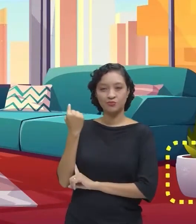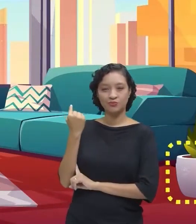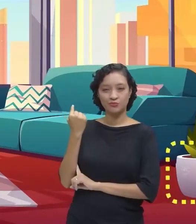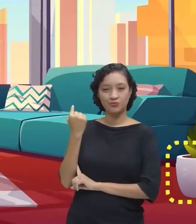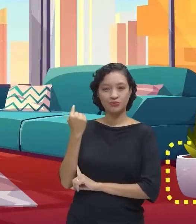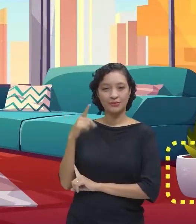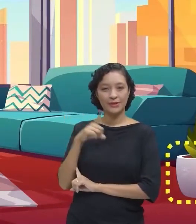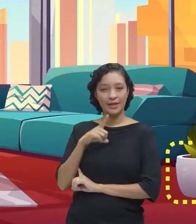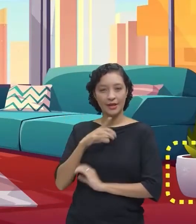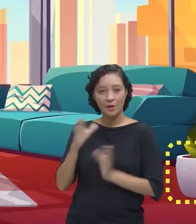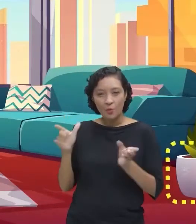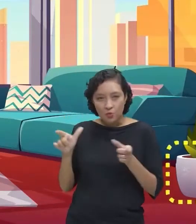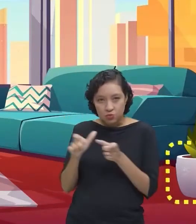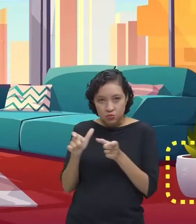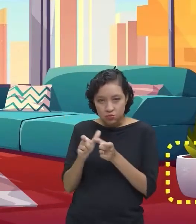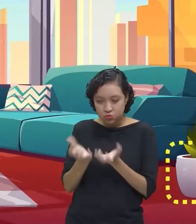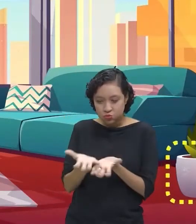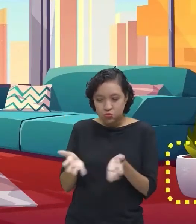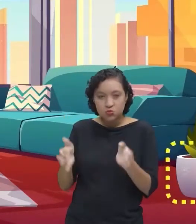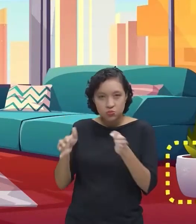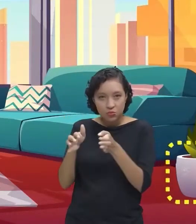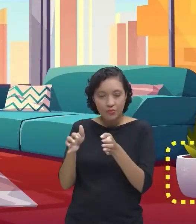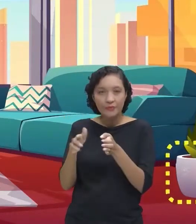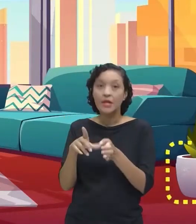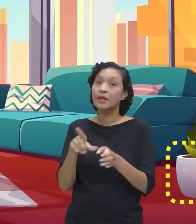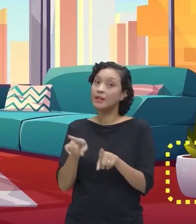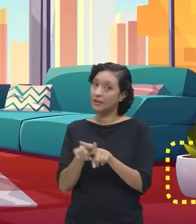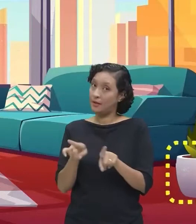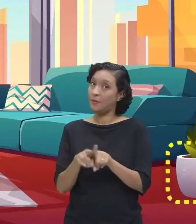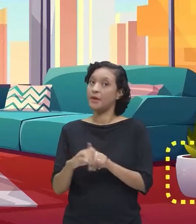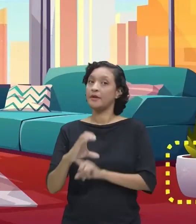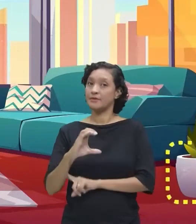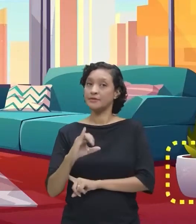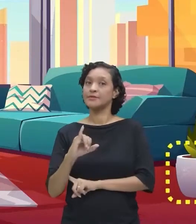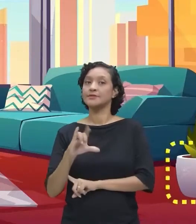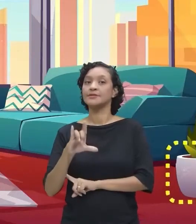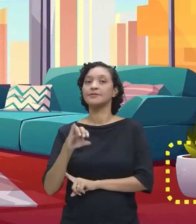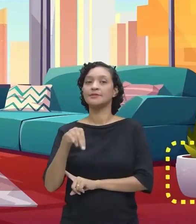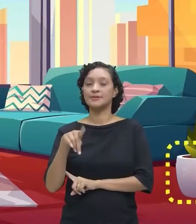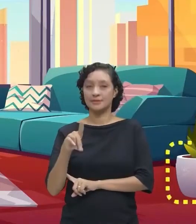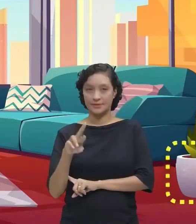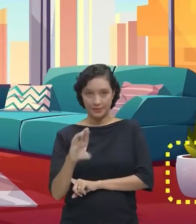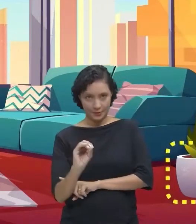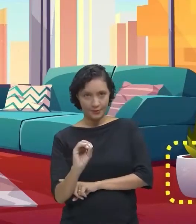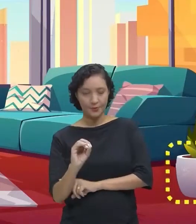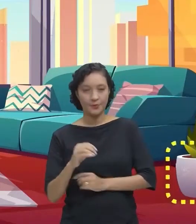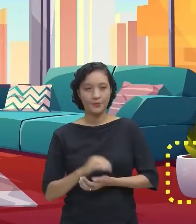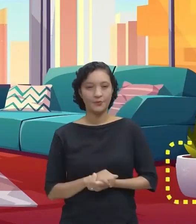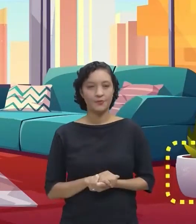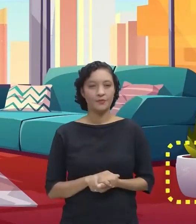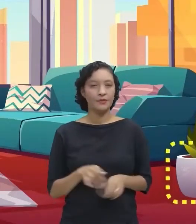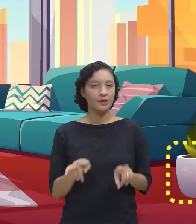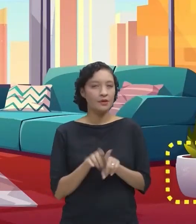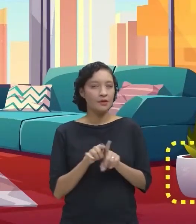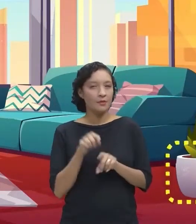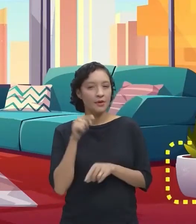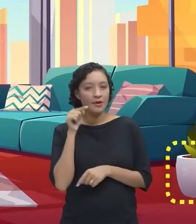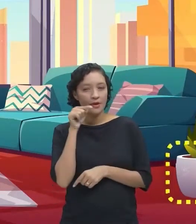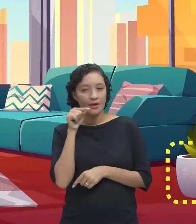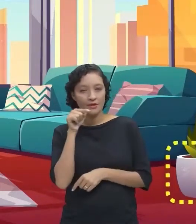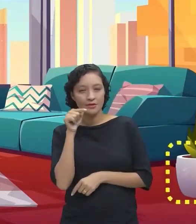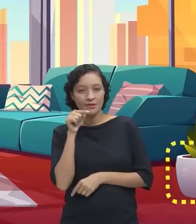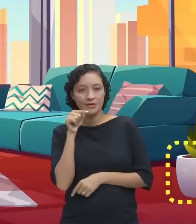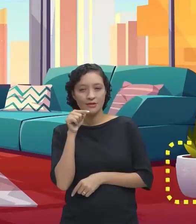vasinho pequenininho. Também é um cilindro. E ali, ó, vocês estão observando ali, rodando